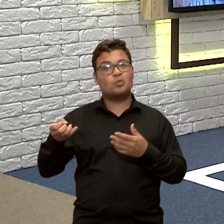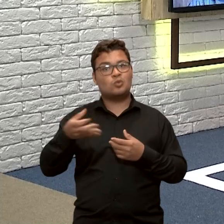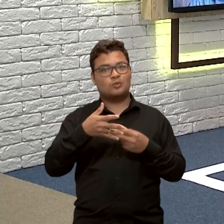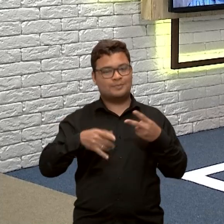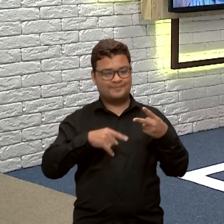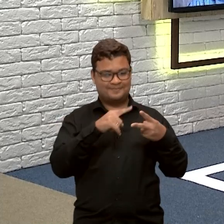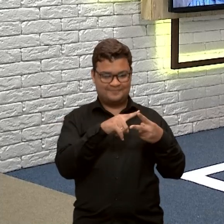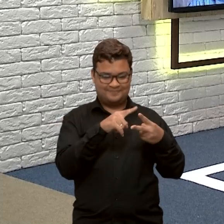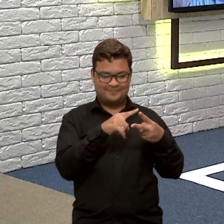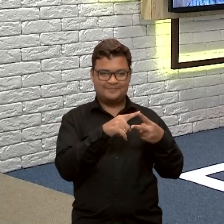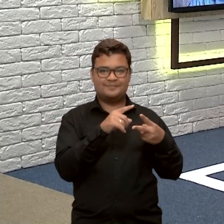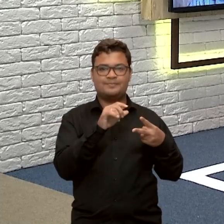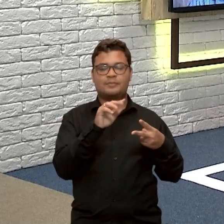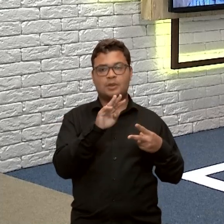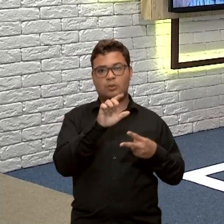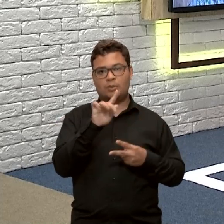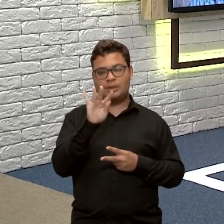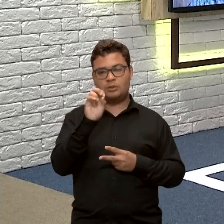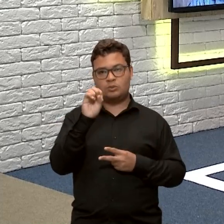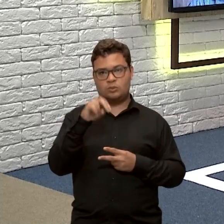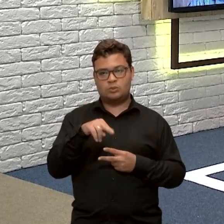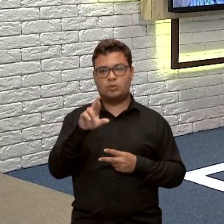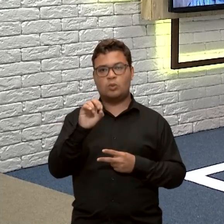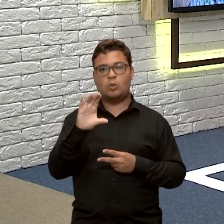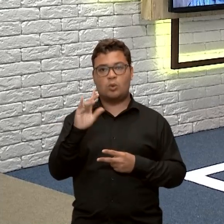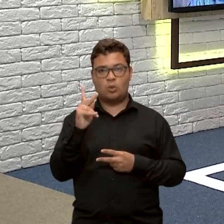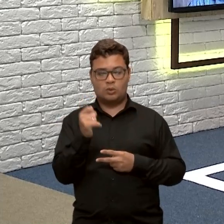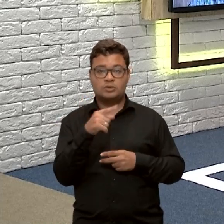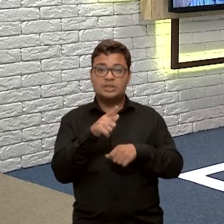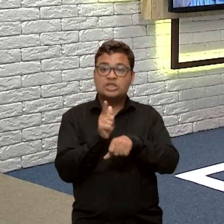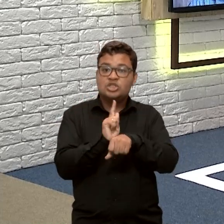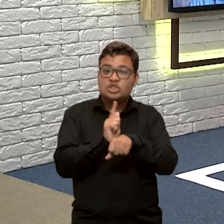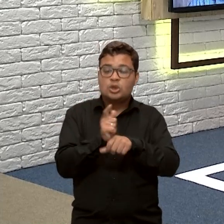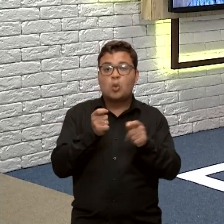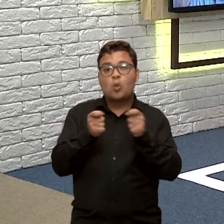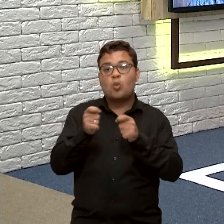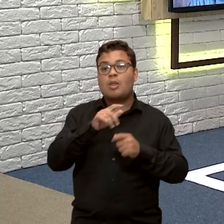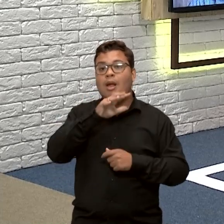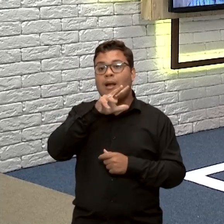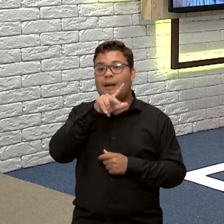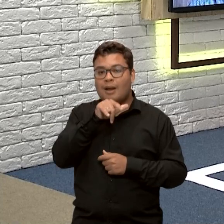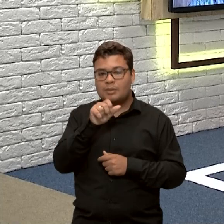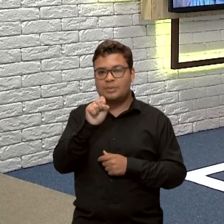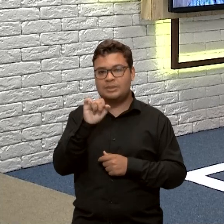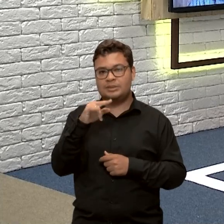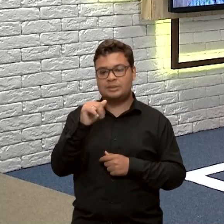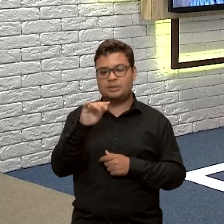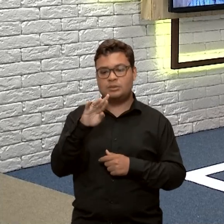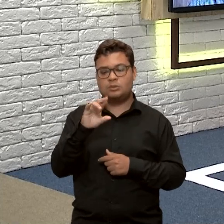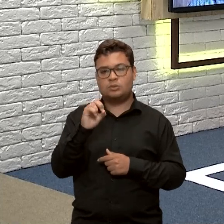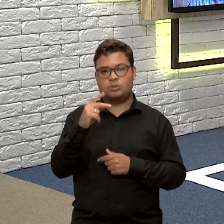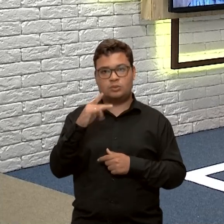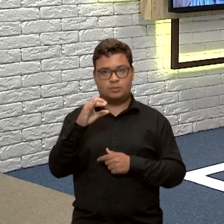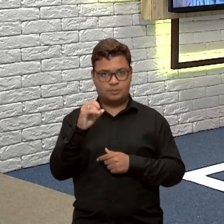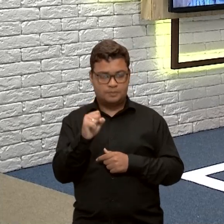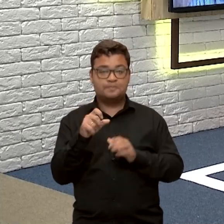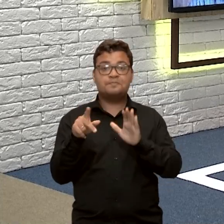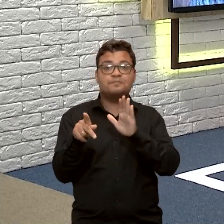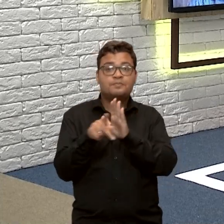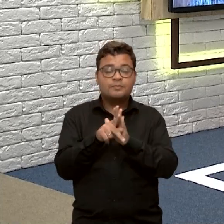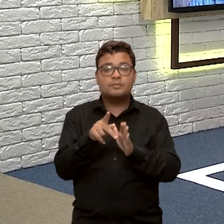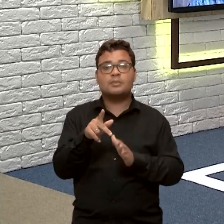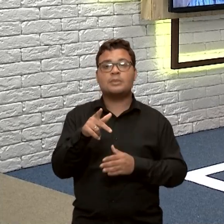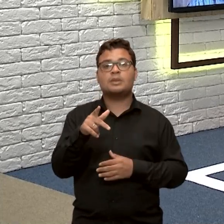aqui em Goiás e também no Brasil. Estamos conversando com o professor João Bosco Siqueira, que é do Instituto de Patologia Tropical e